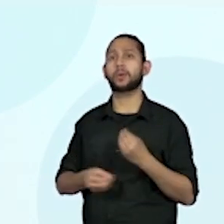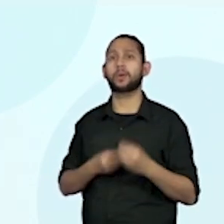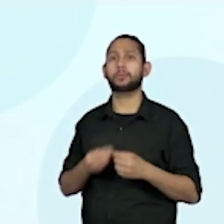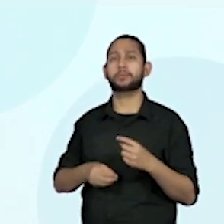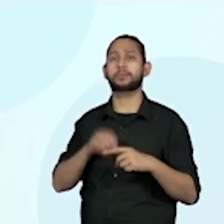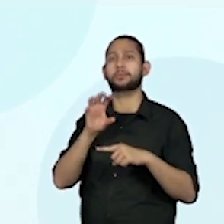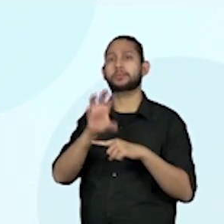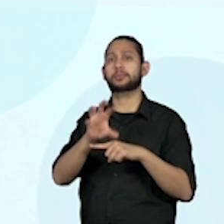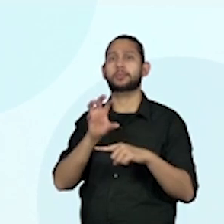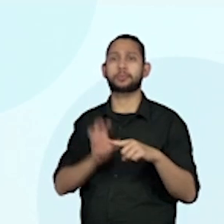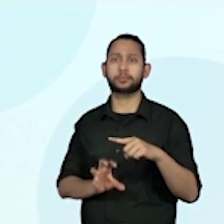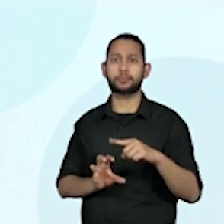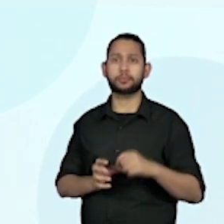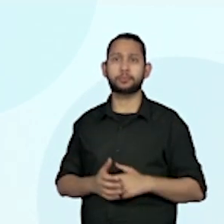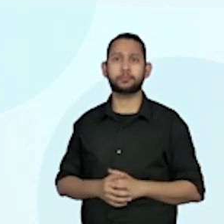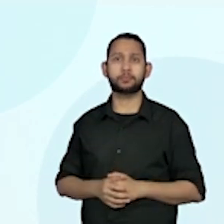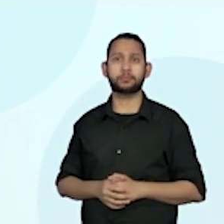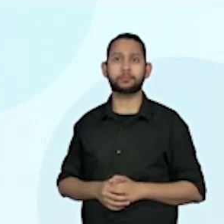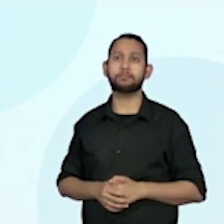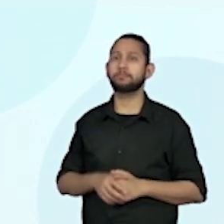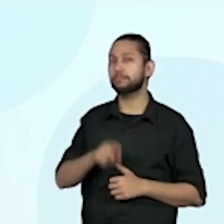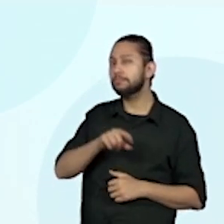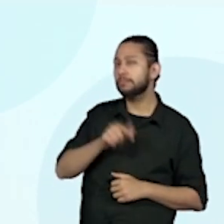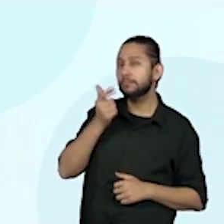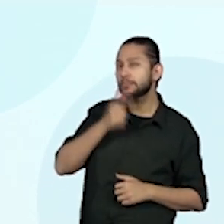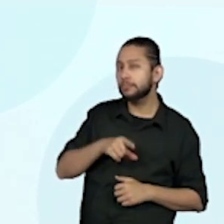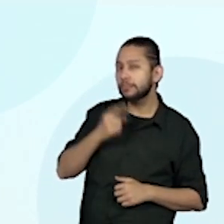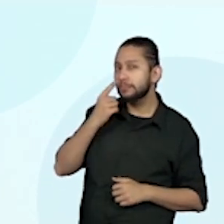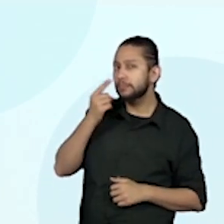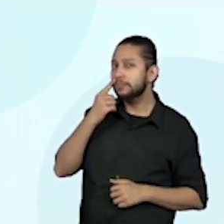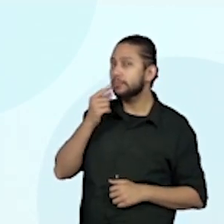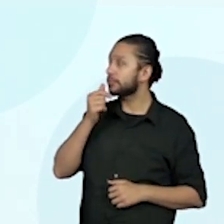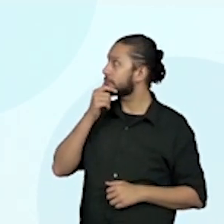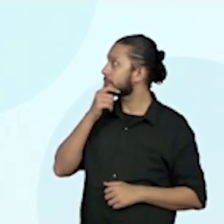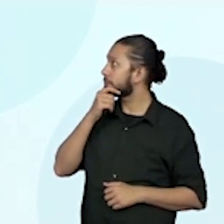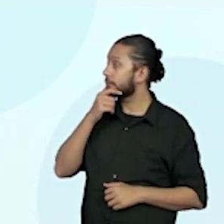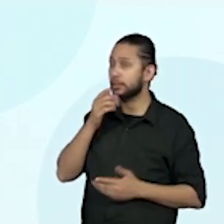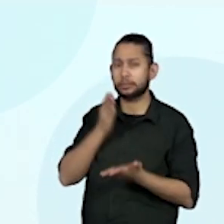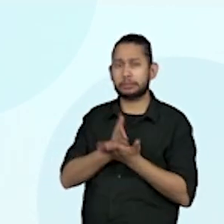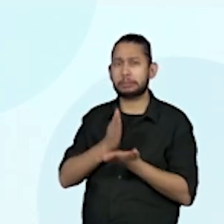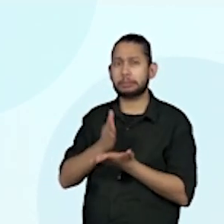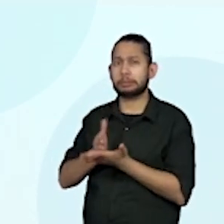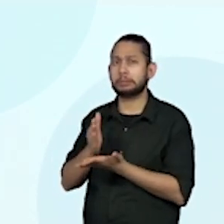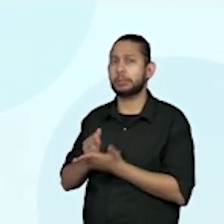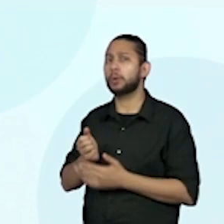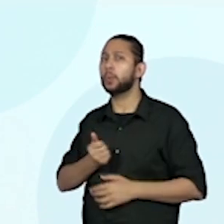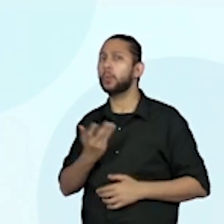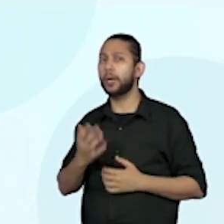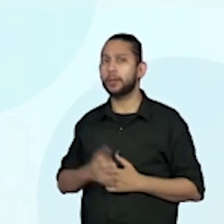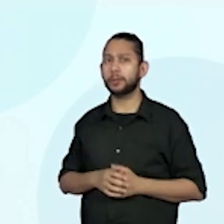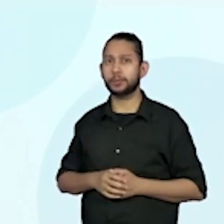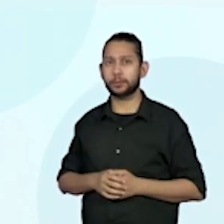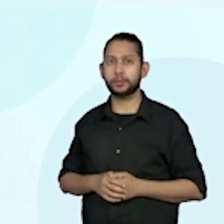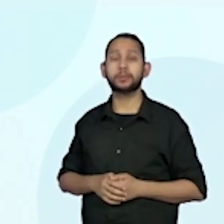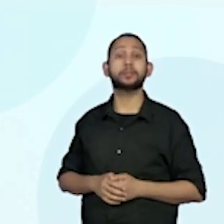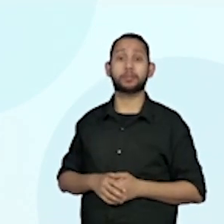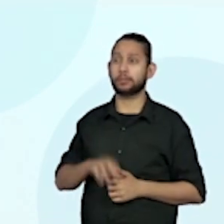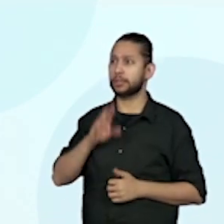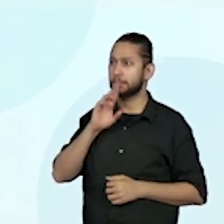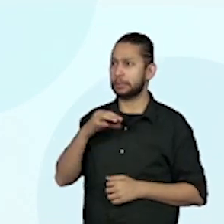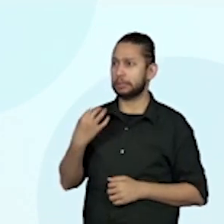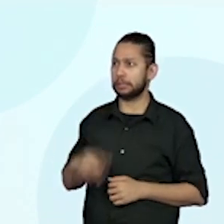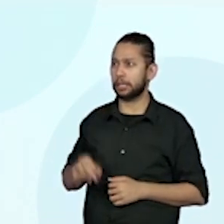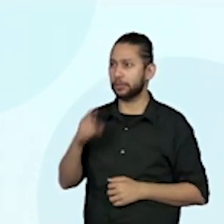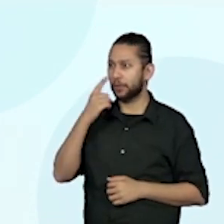E aí? Será que vocês conseguem? Eu sei que ela está dividida em mais vezes, vai ficar um pouquinho mais difícil. Renata deu a resposta